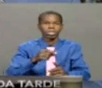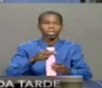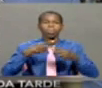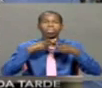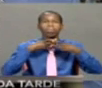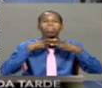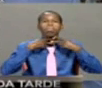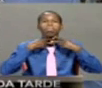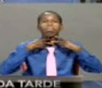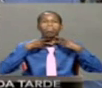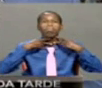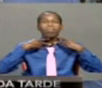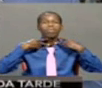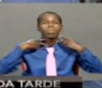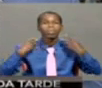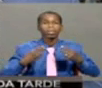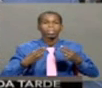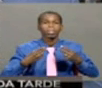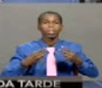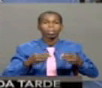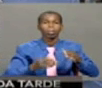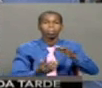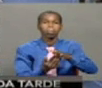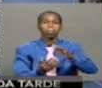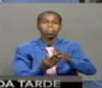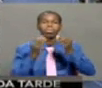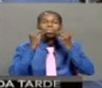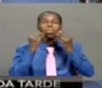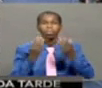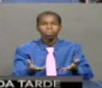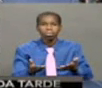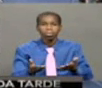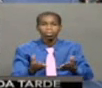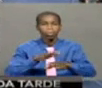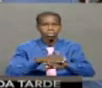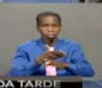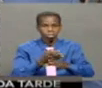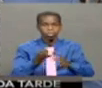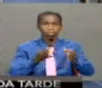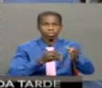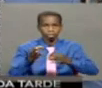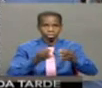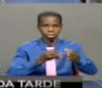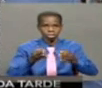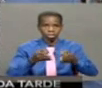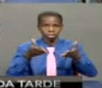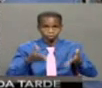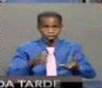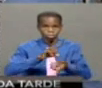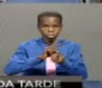aqui mesmo assistimos à sua ordenação a bispo, e de agora